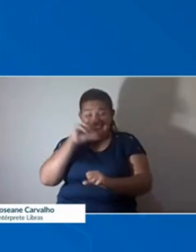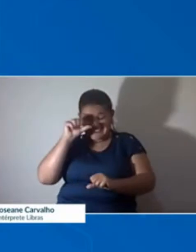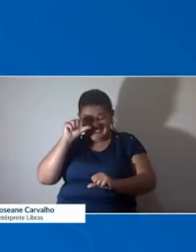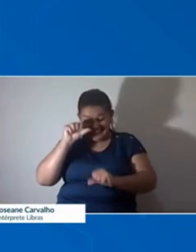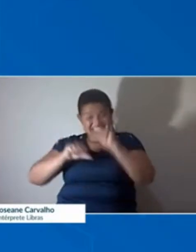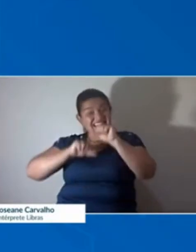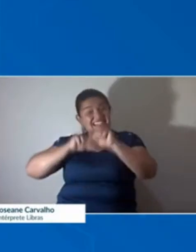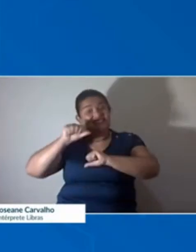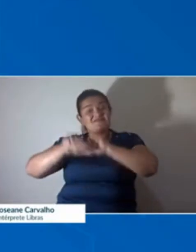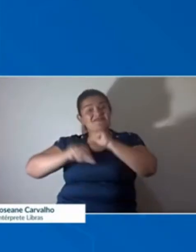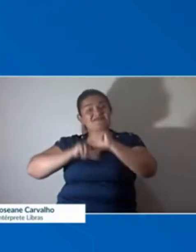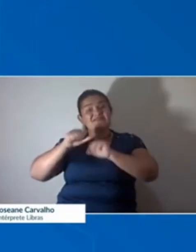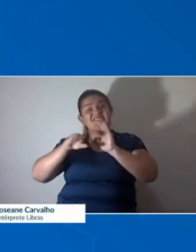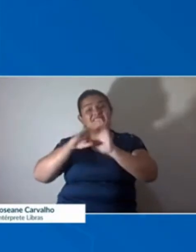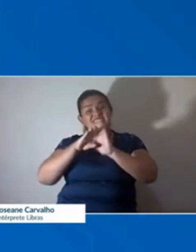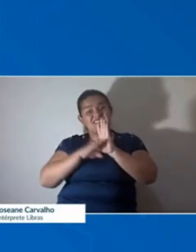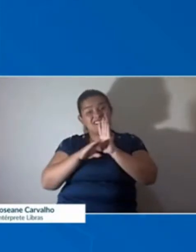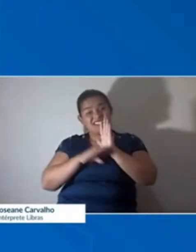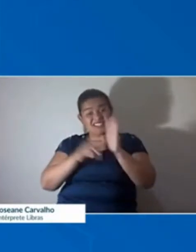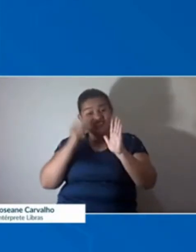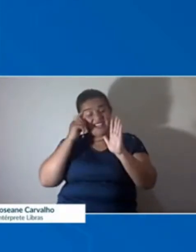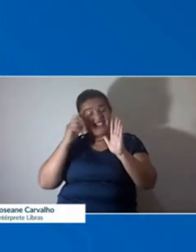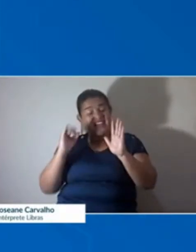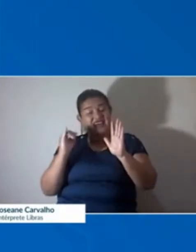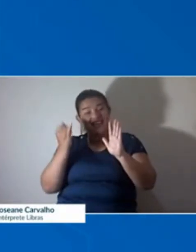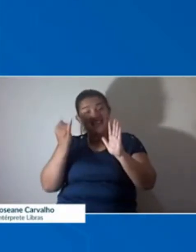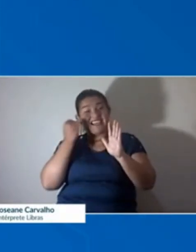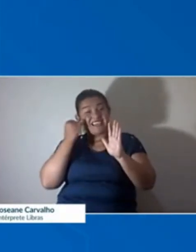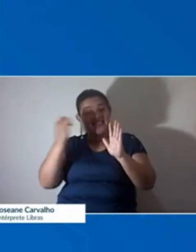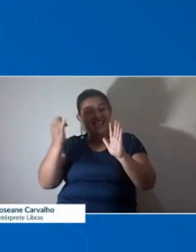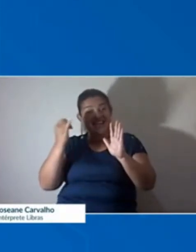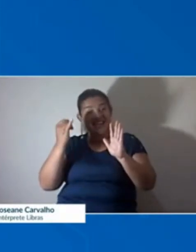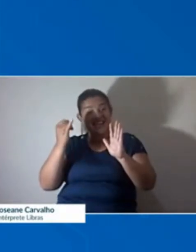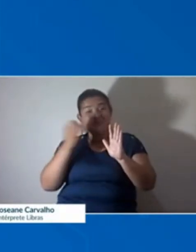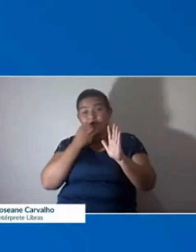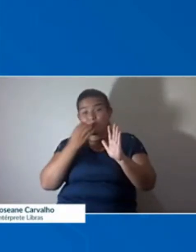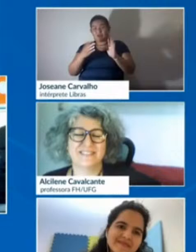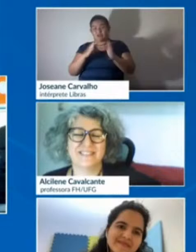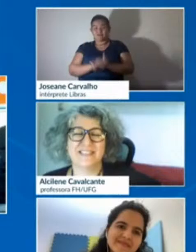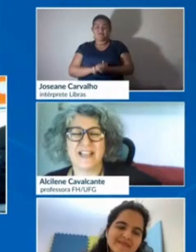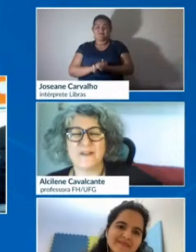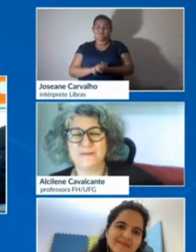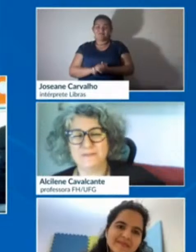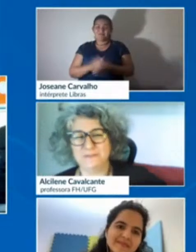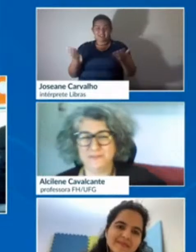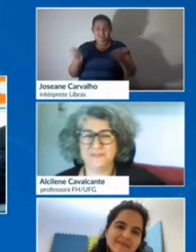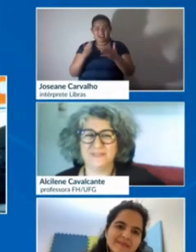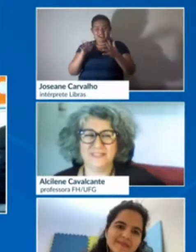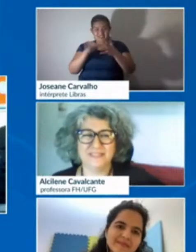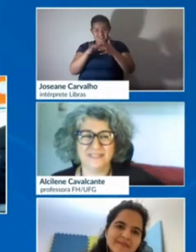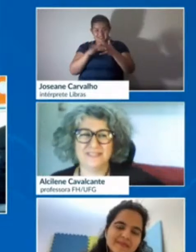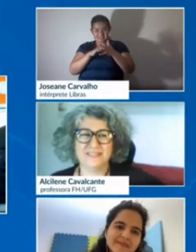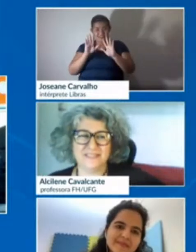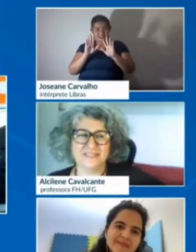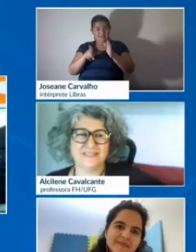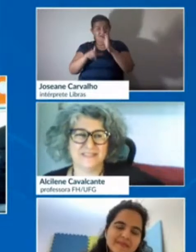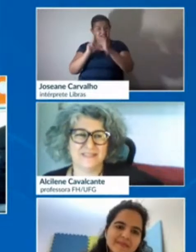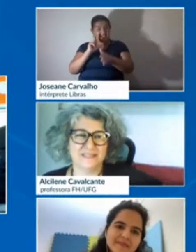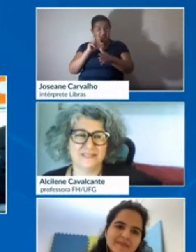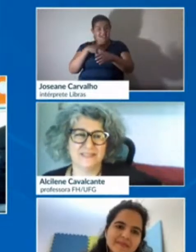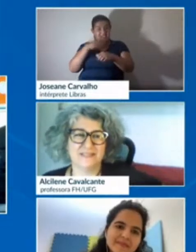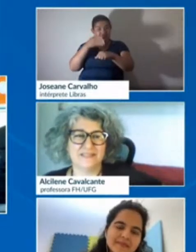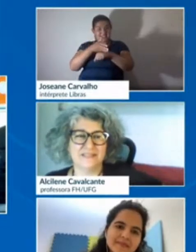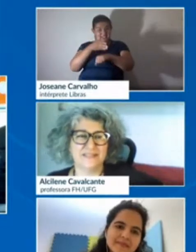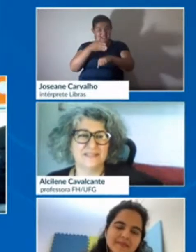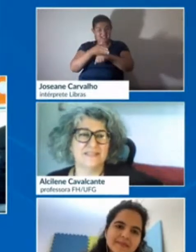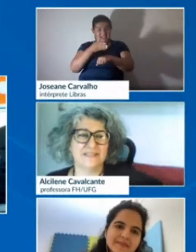repertório de forma criativa e crítica. Bacana. Eu vou para o intervalinho. Mas antes, queria destacar uma fala da professora Carla